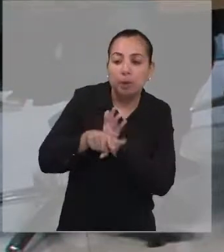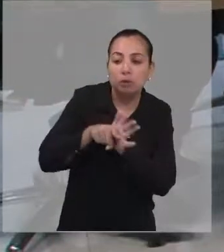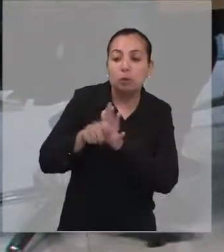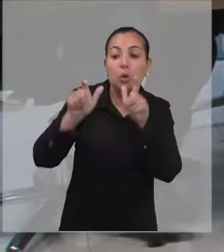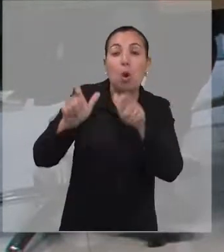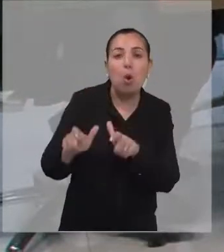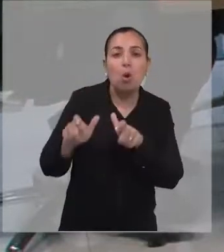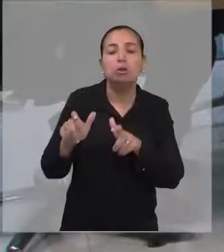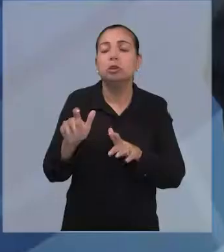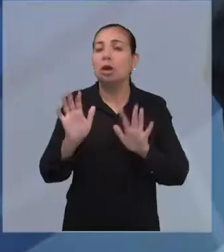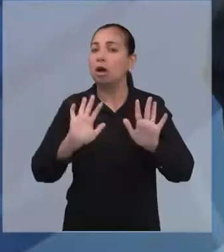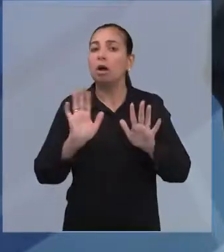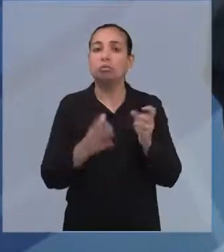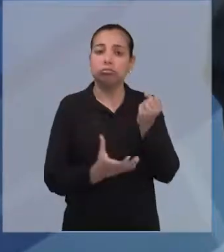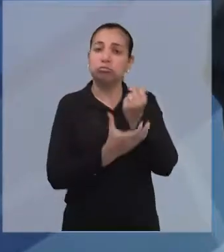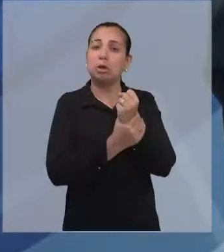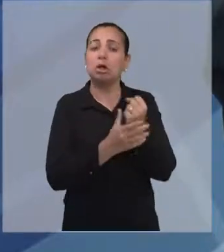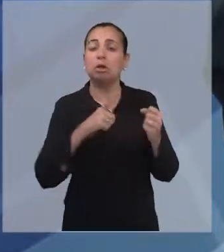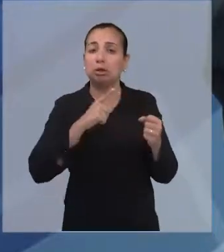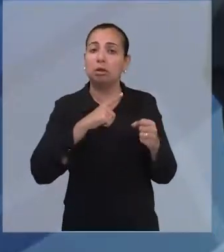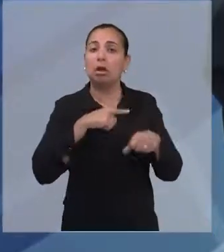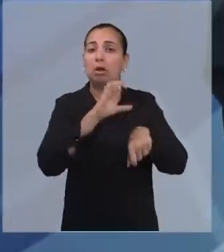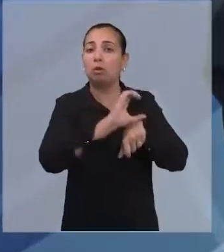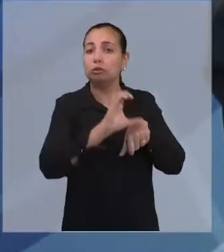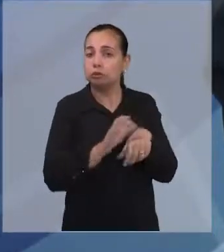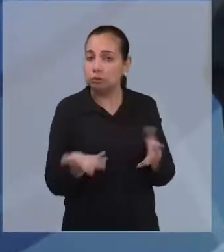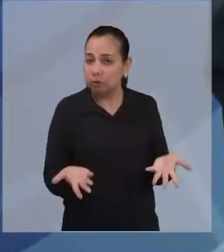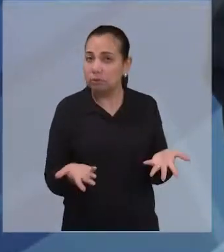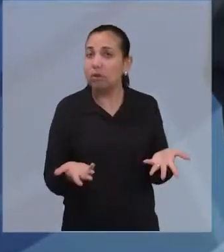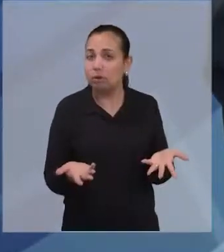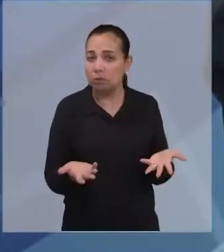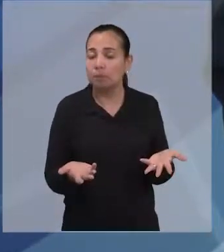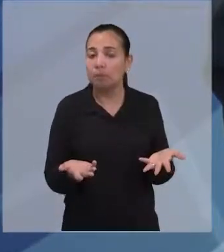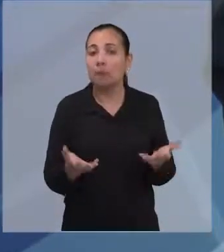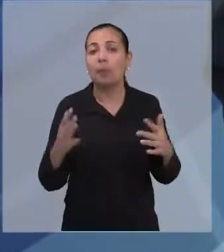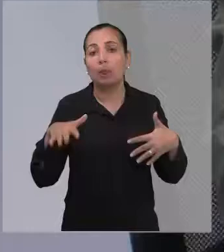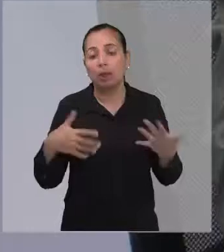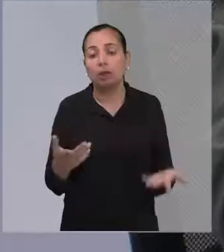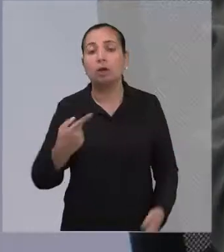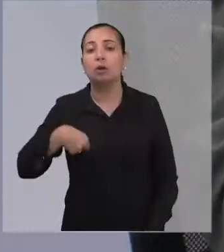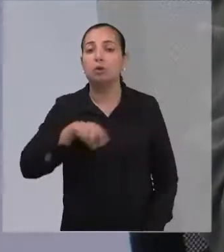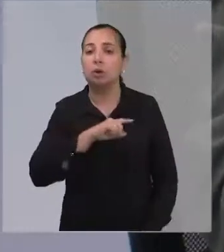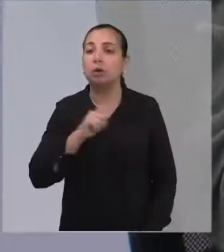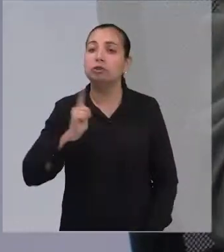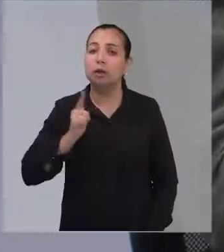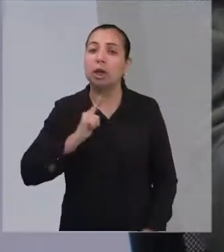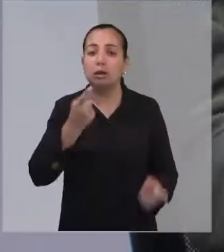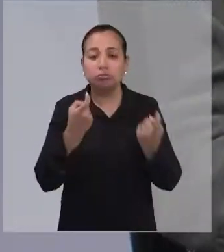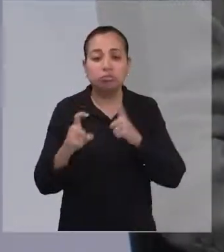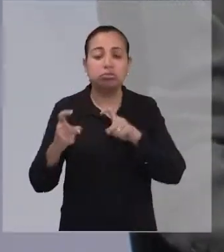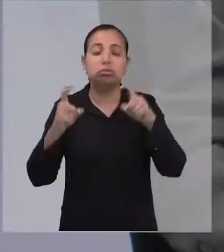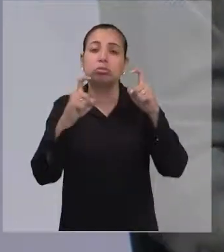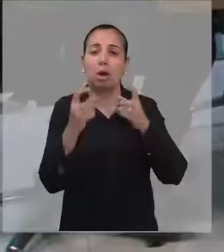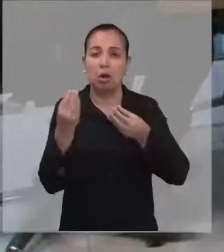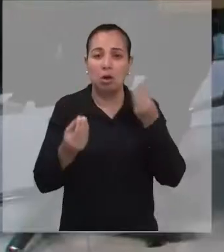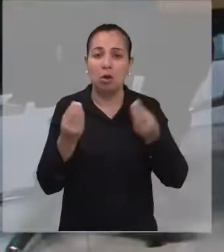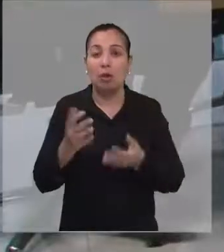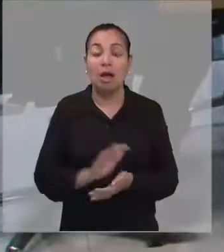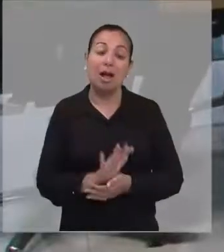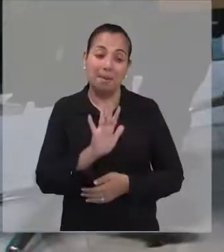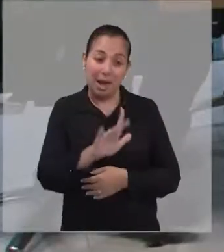quer dizer, isso é inquestionável. Né? Então, aí, a partir daí a gente se sente mais à vontade de discutir para dentro do diálogo. Né? Até que a Lava Jato criou esse